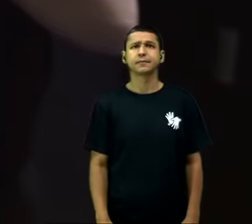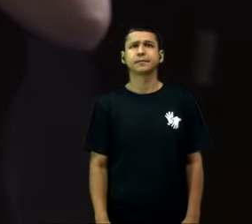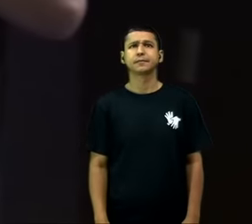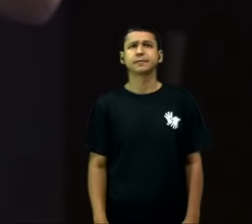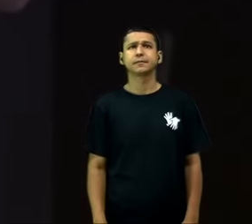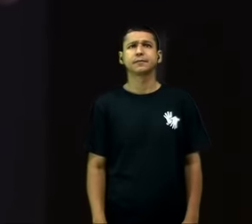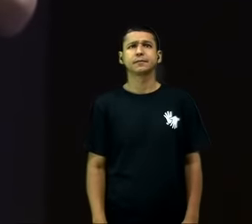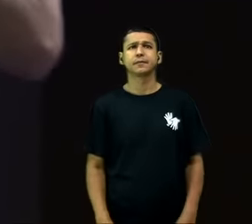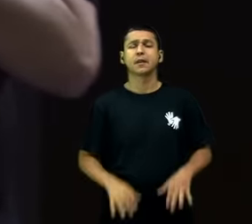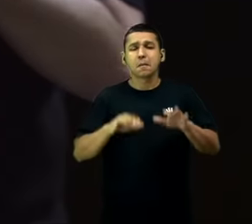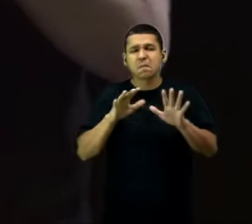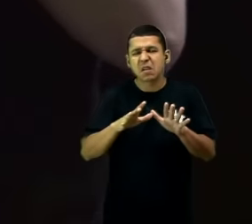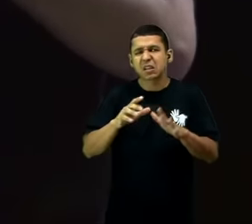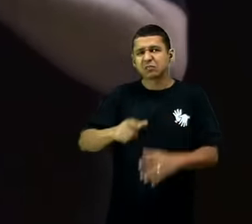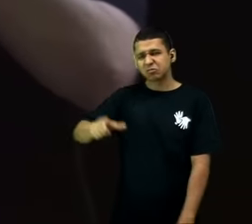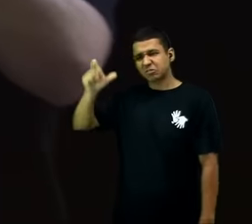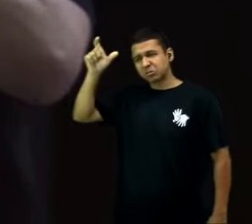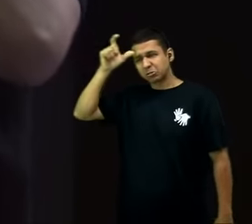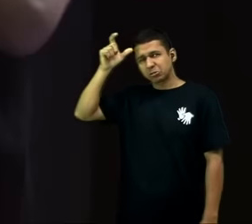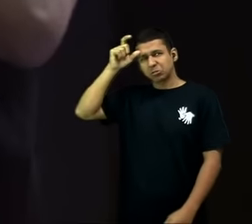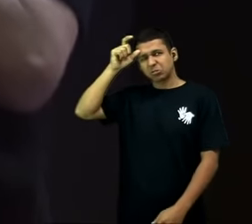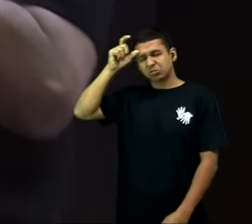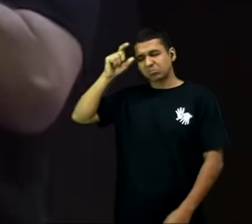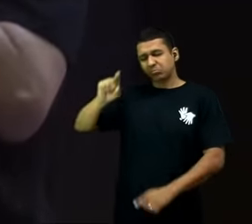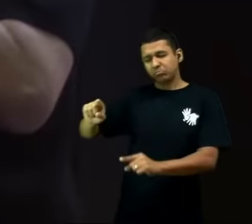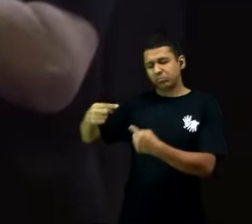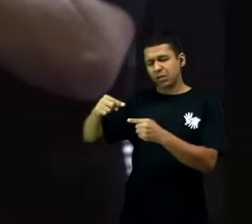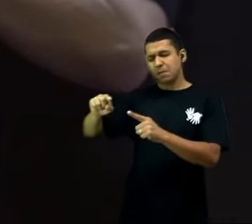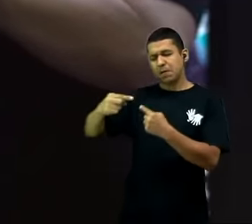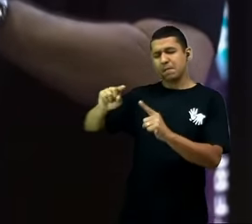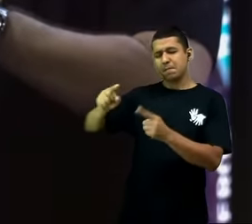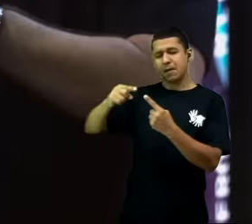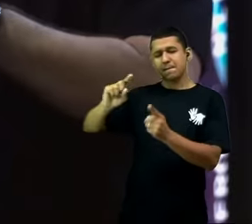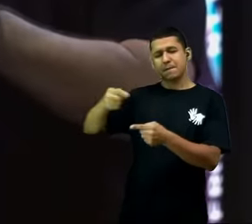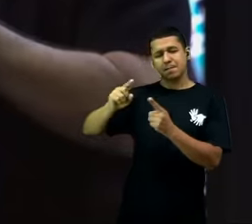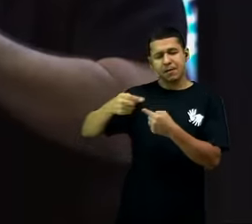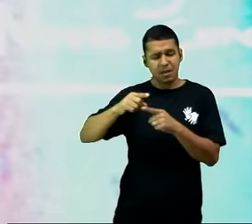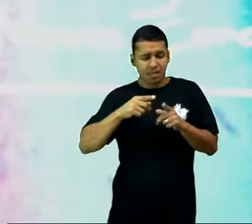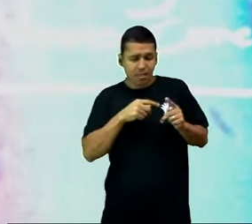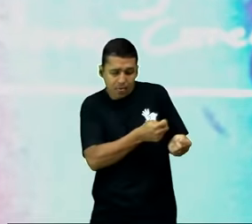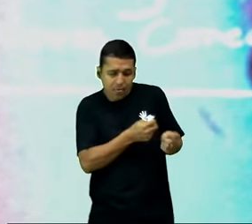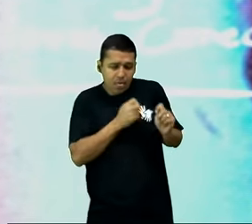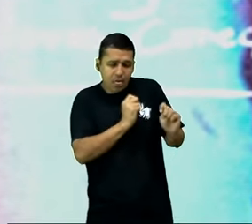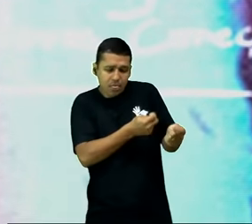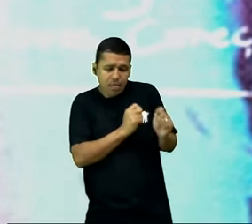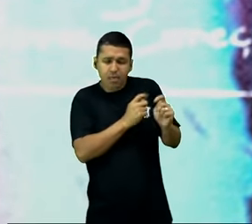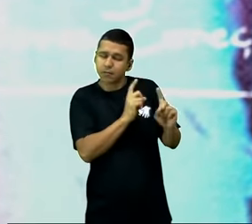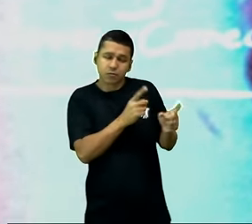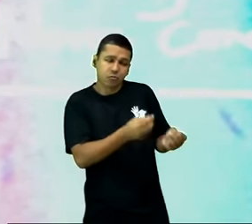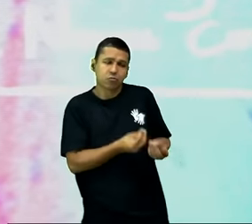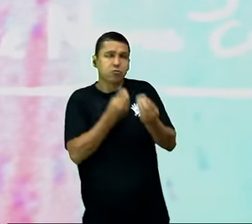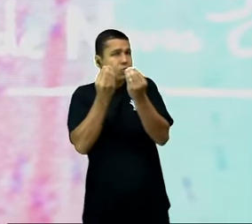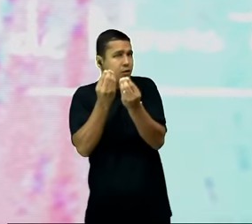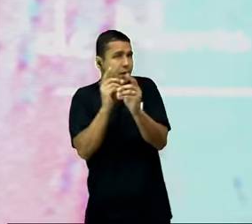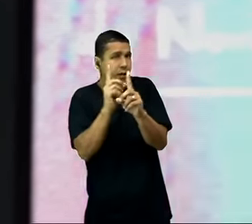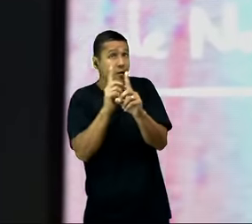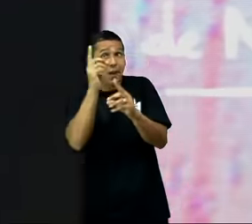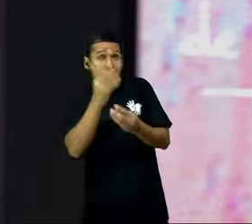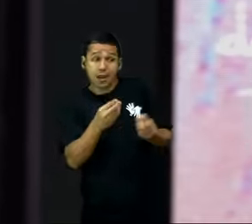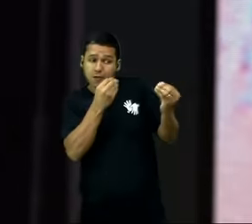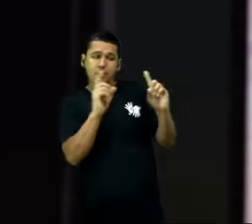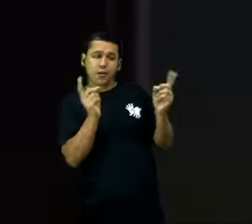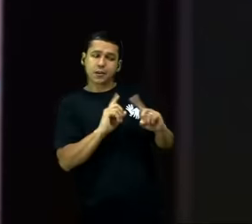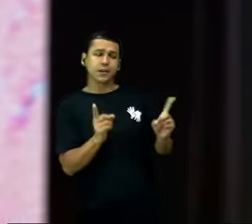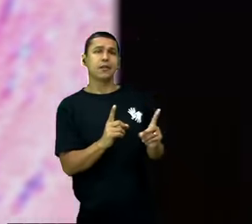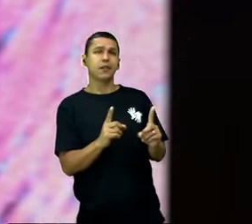Mas é que o diabo é tão nojento, irmão, que ele fica levando sugestão na nossa mente. Então ele diz assim: não dá não, hein? Porque se você der, ele nunca mais te devolve. Não dá não, hein?